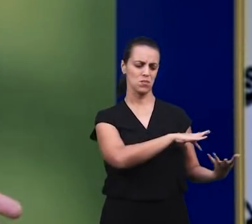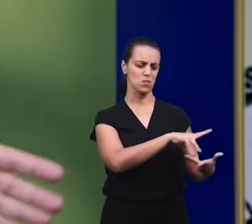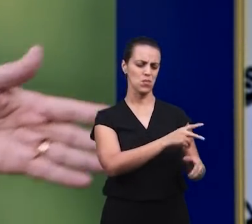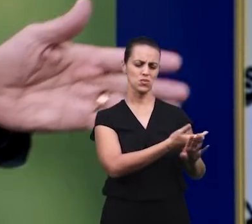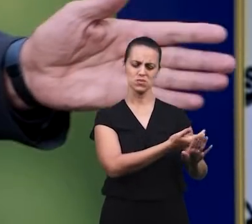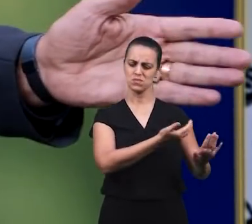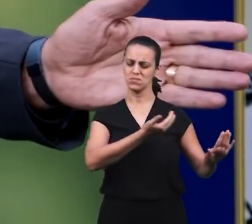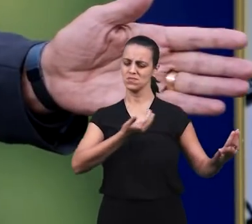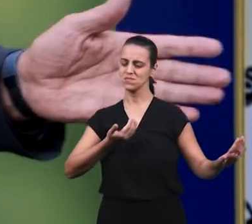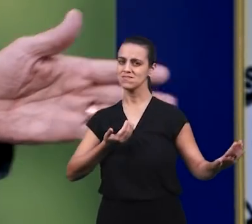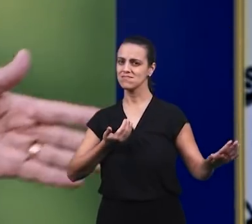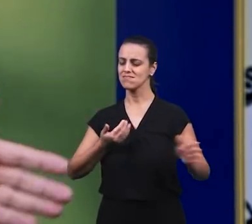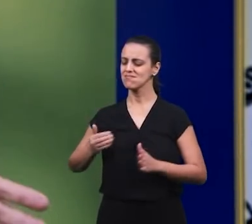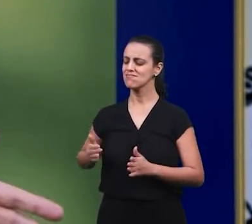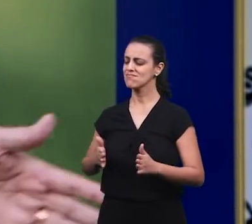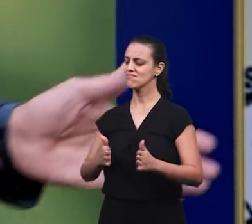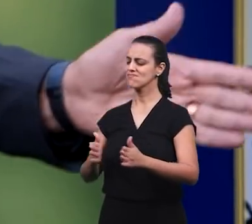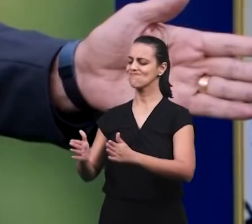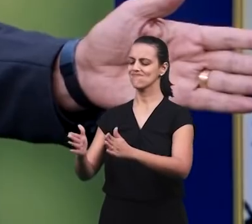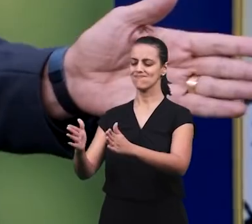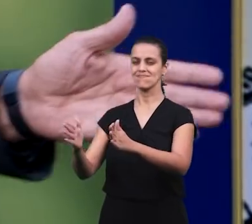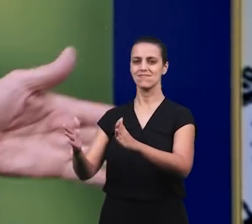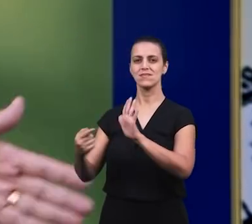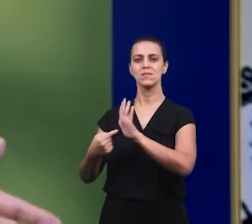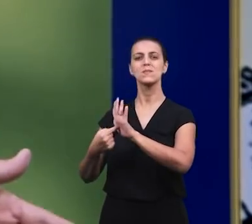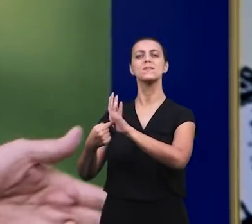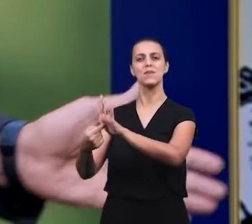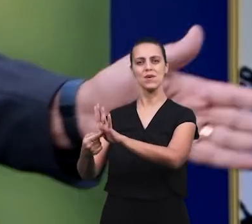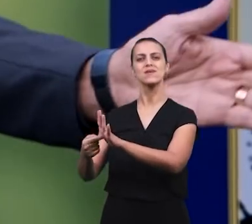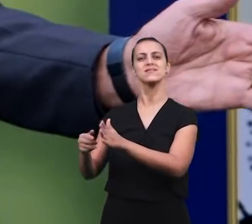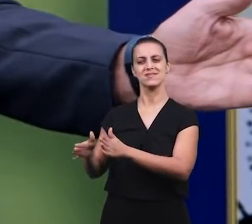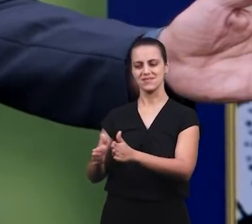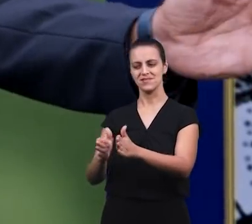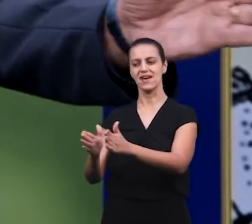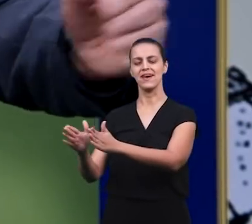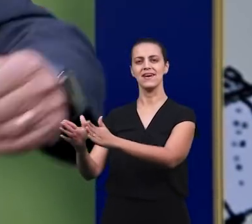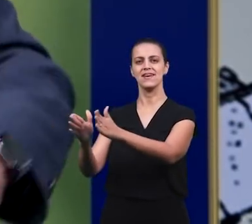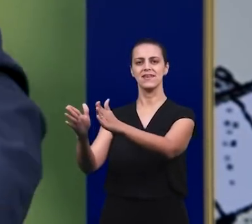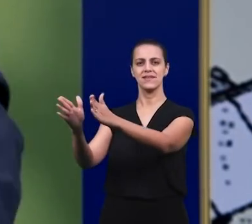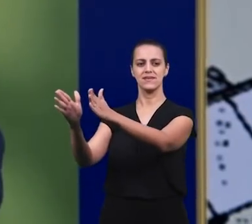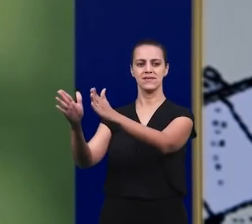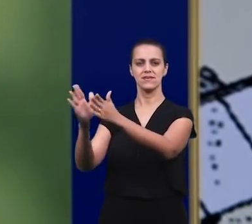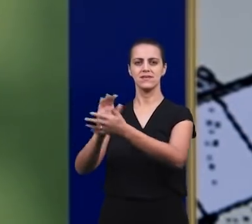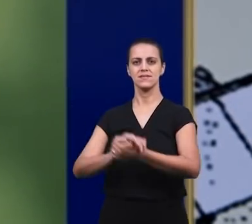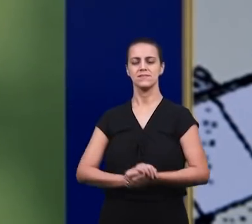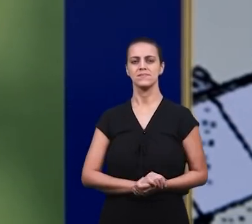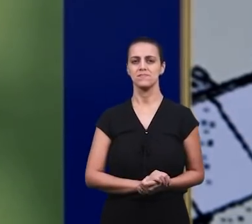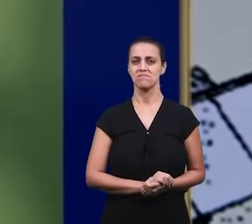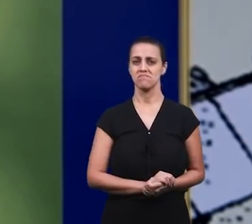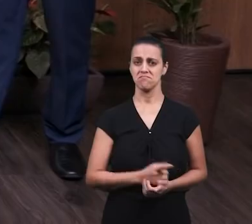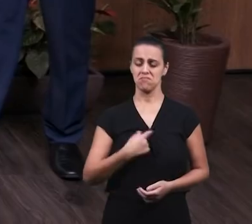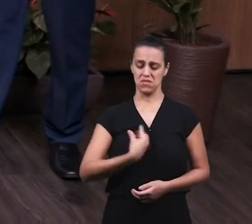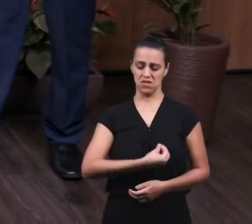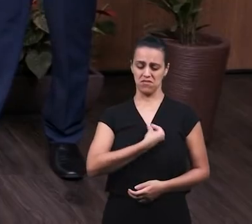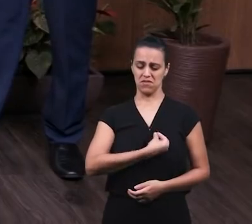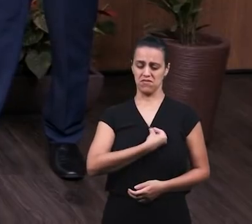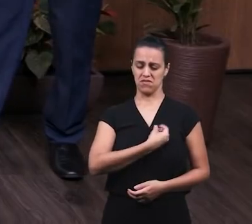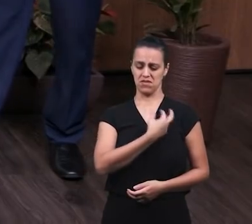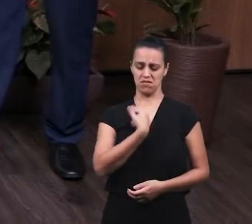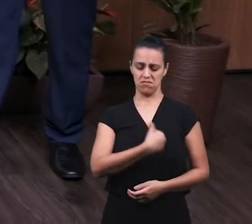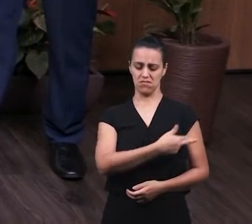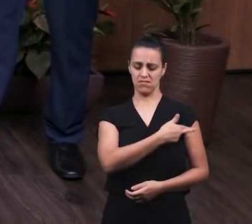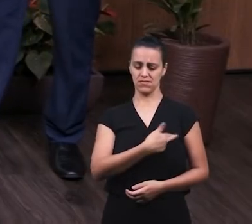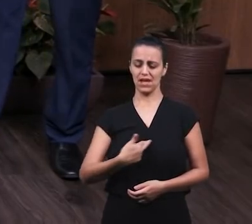a direção, é o domínio, é o governo do Espírito Santo na vida Não do mais homem. vivo eu,